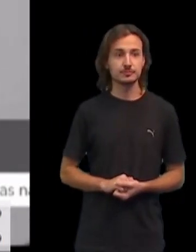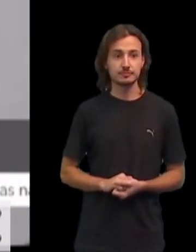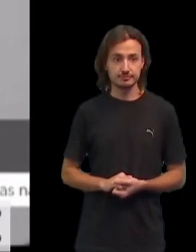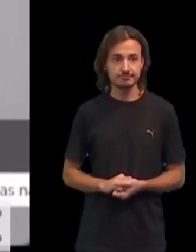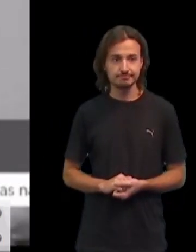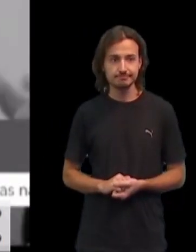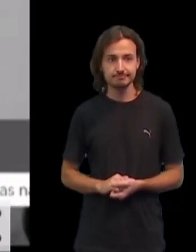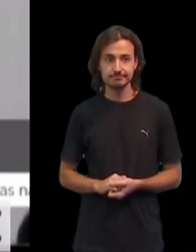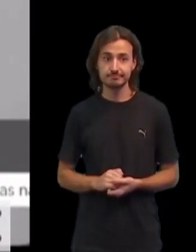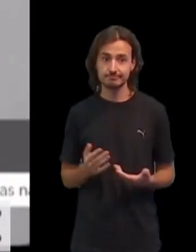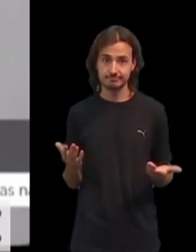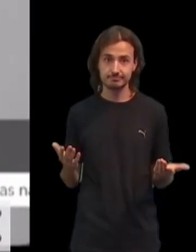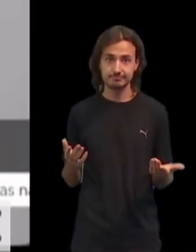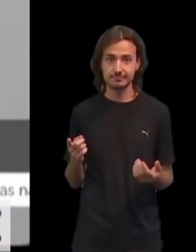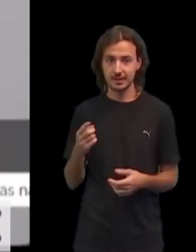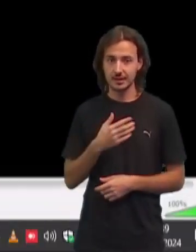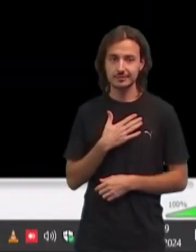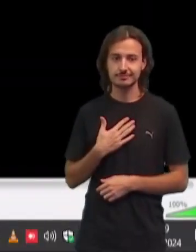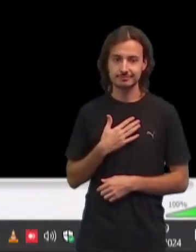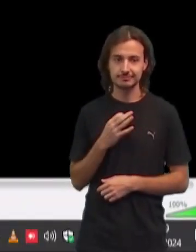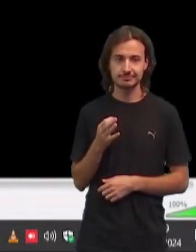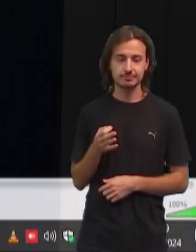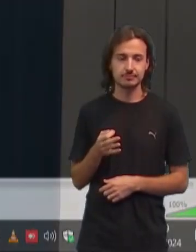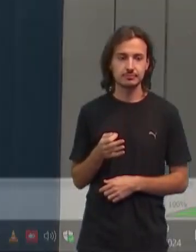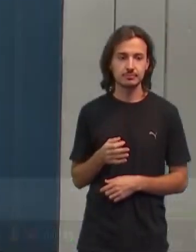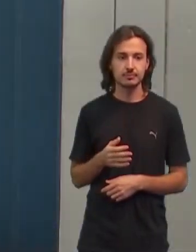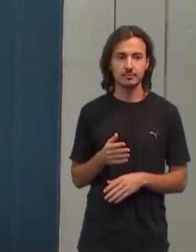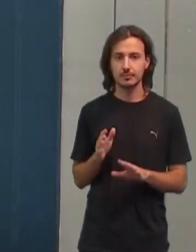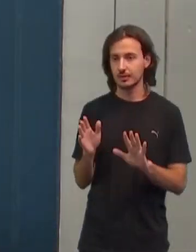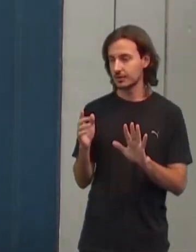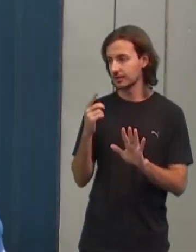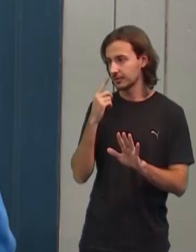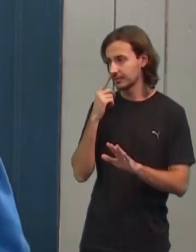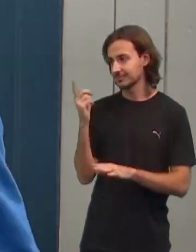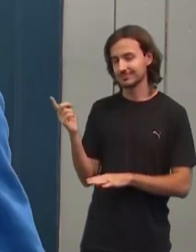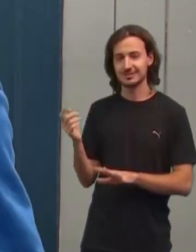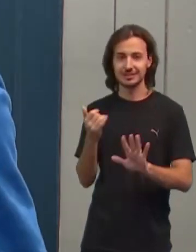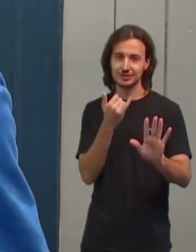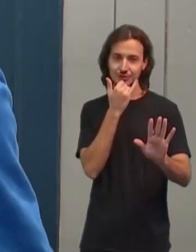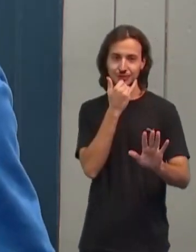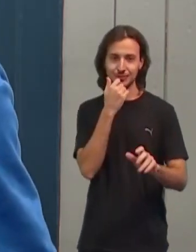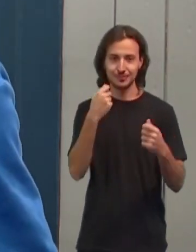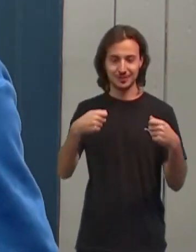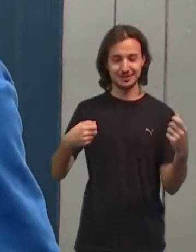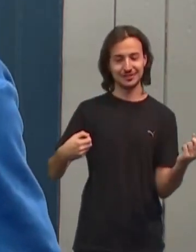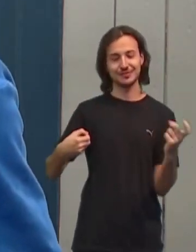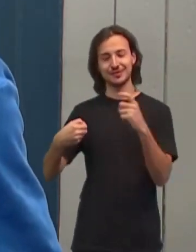tá numa maravilha que ele não gostaria. Começa de novo para mim, por favor. Não podemos perder essa parte, não. Tem que começar de novo.